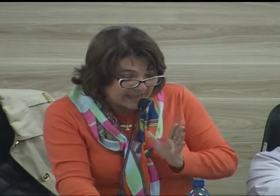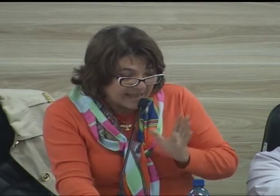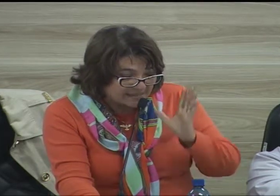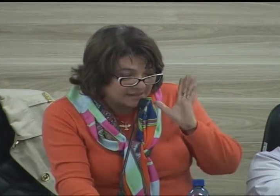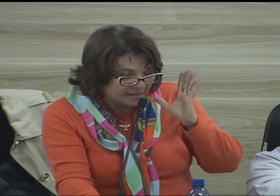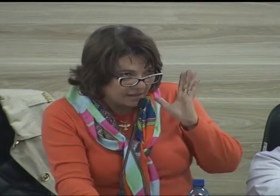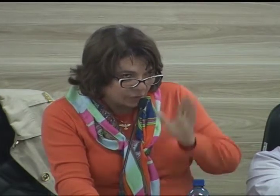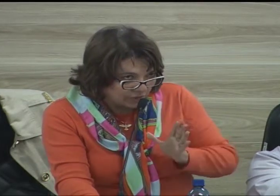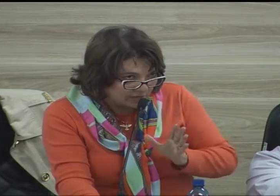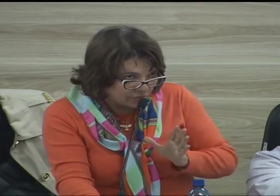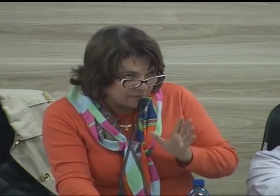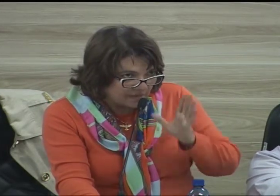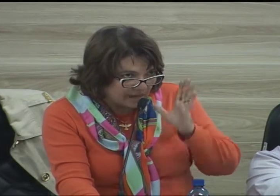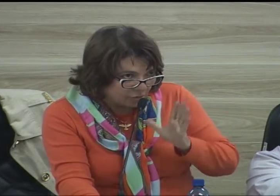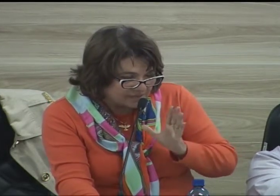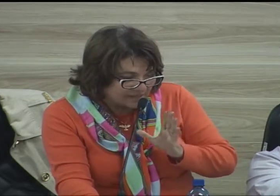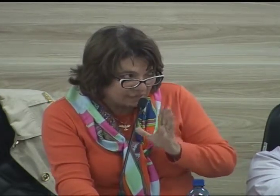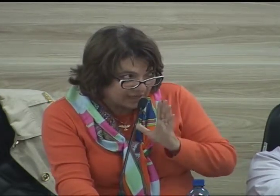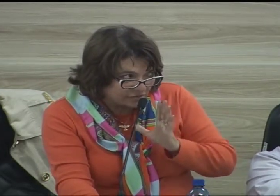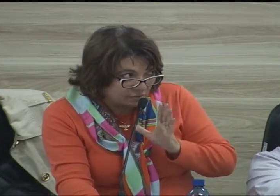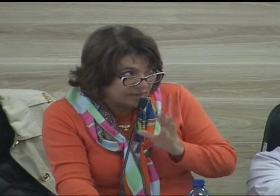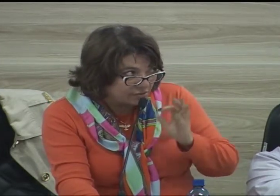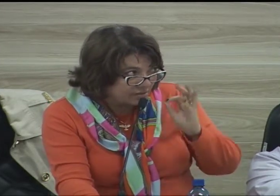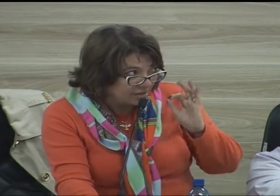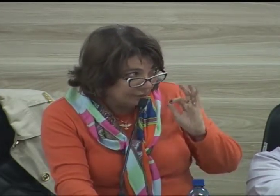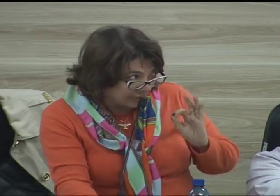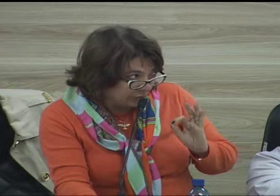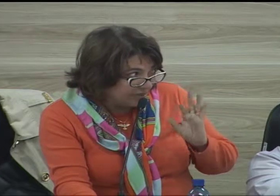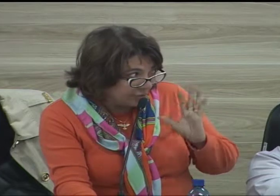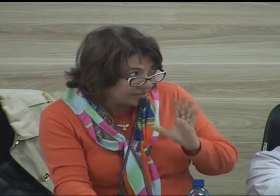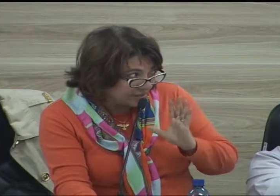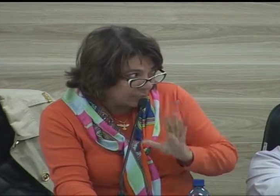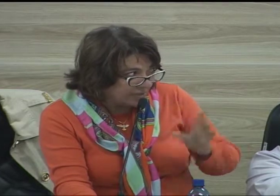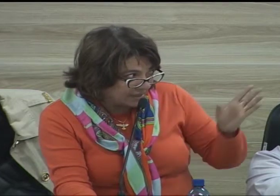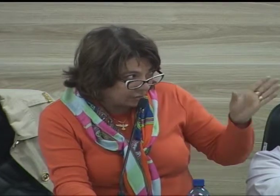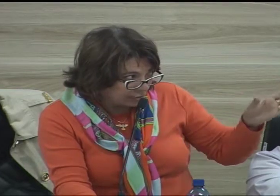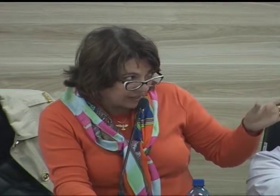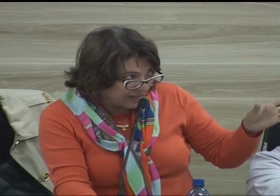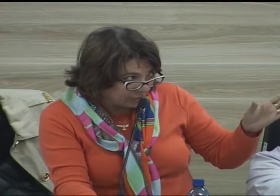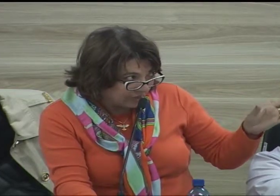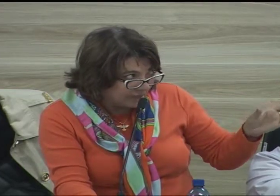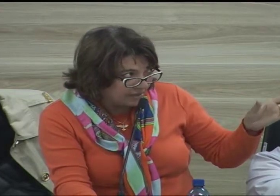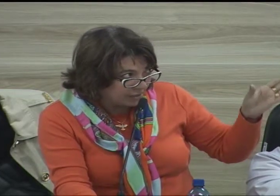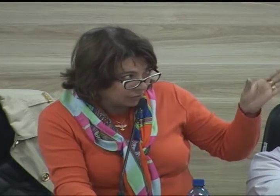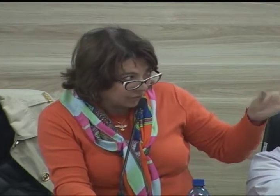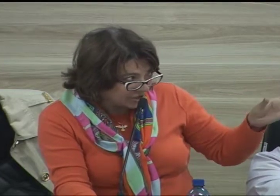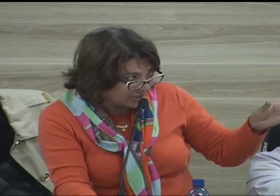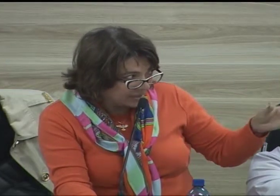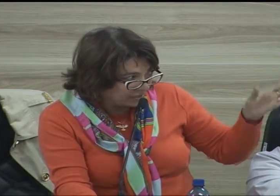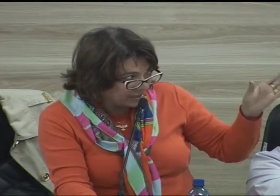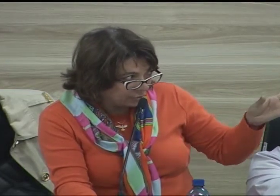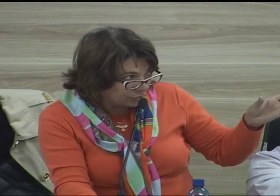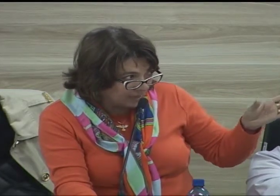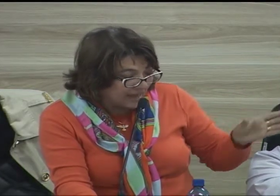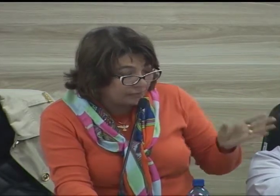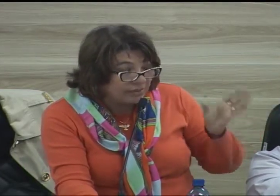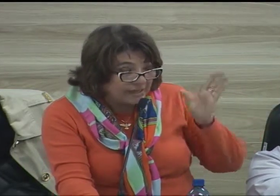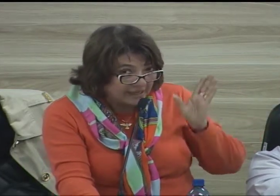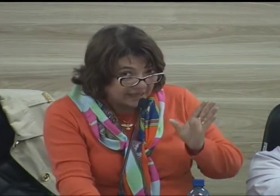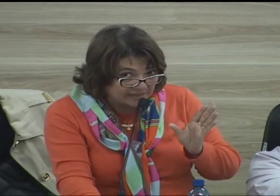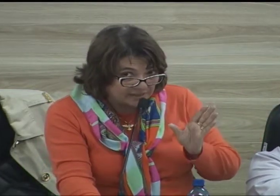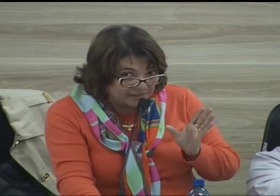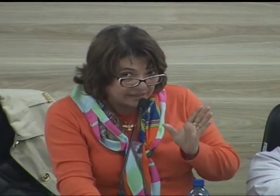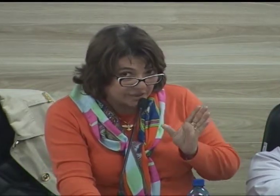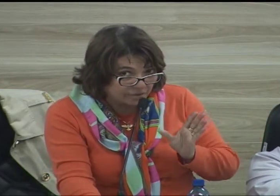nessa casa, quando eu assumi a Comissão de Direitos Humanos, foi a única coisa que eu pedi. Doutora Carolina, que é onde o mestrado dela, o doutorado,